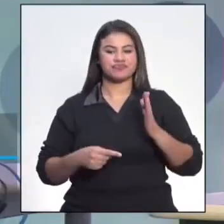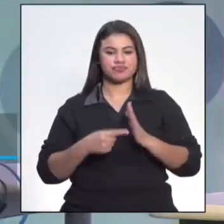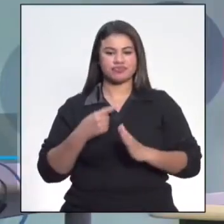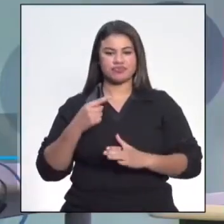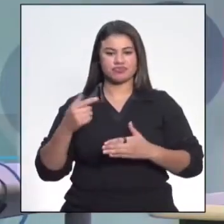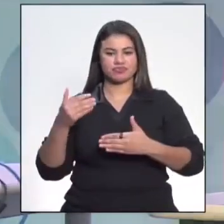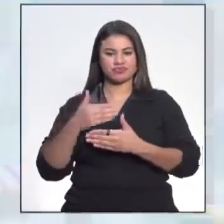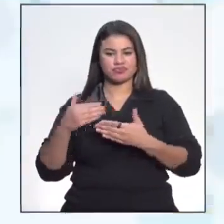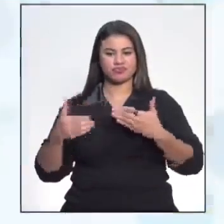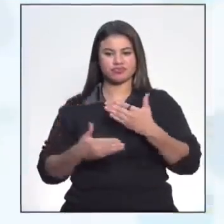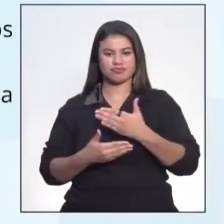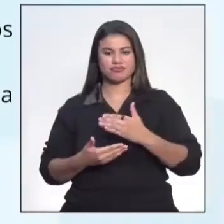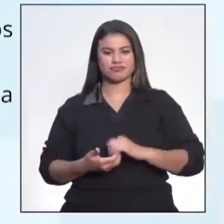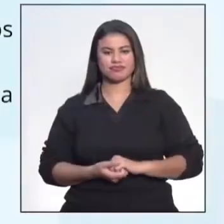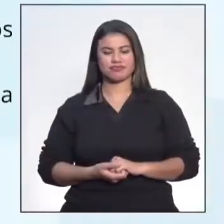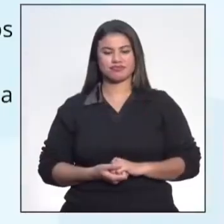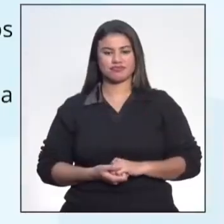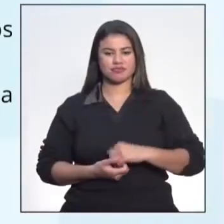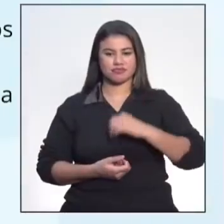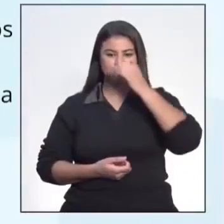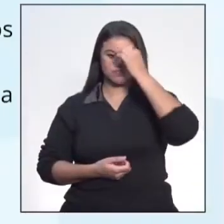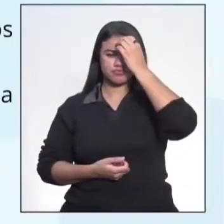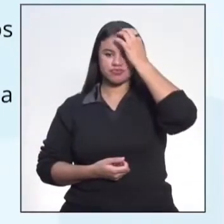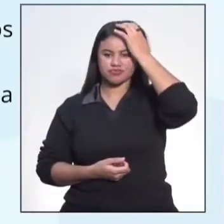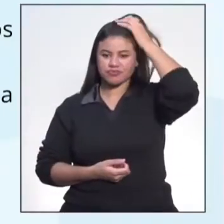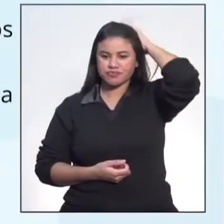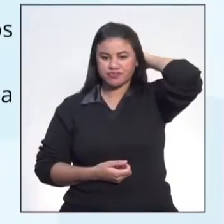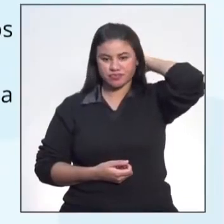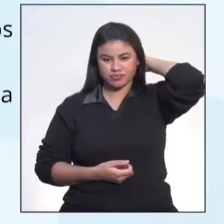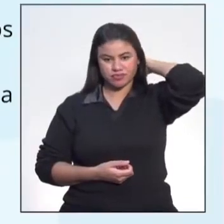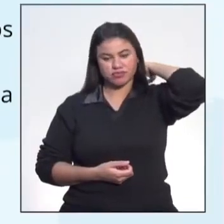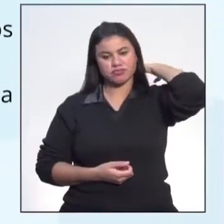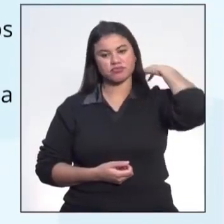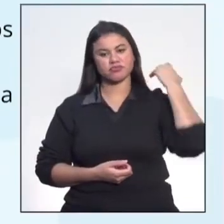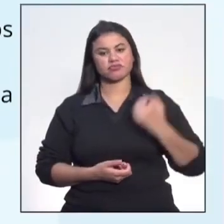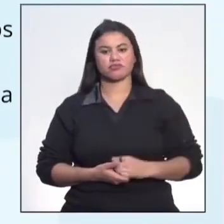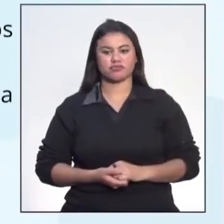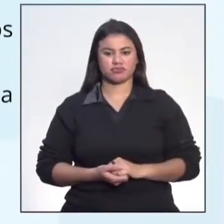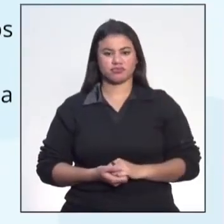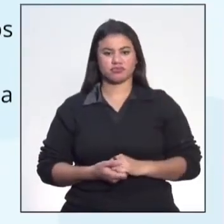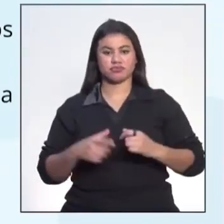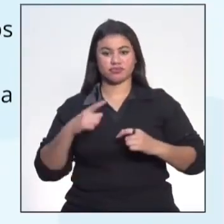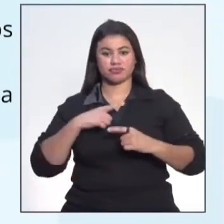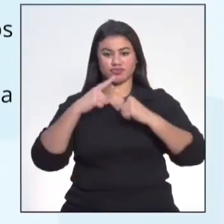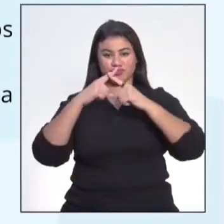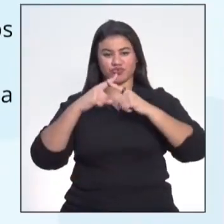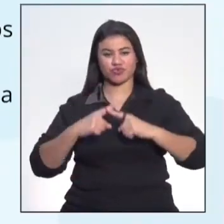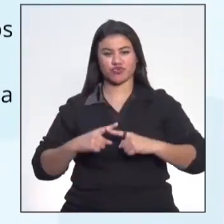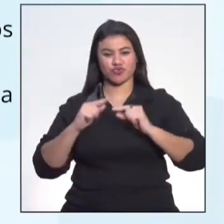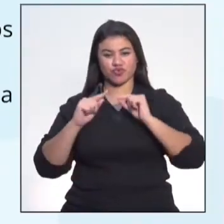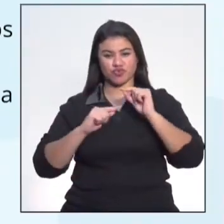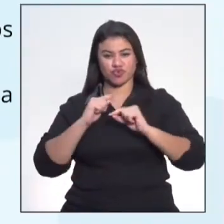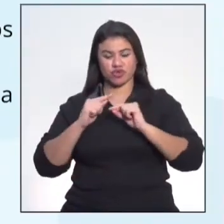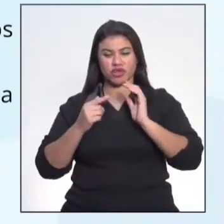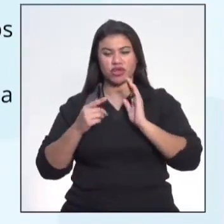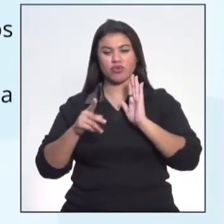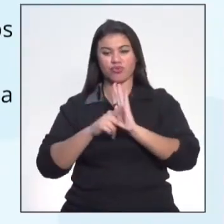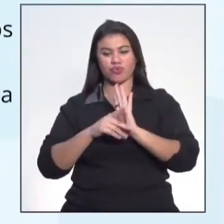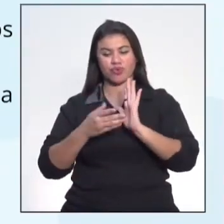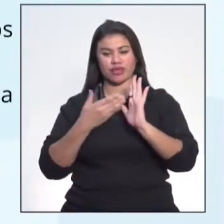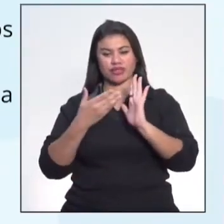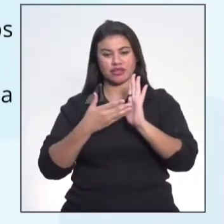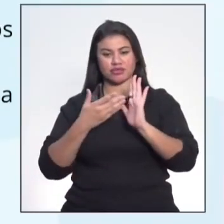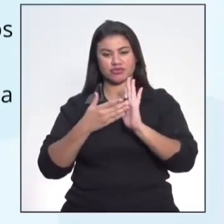favor. Então, vamos lá. Eu vou começar a aula de hoje com um desafio. Esse desafio está no caderno do